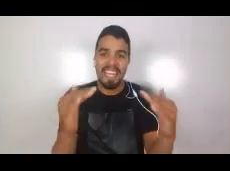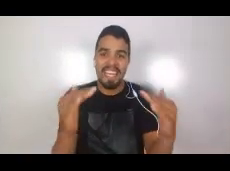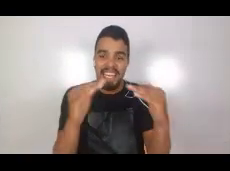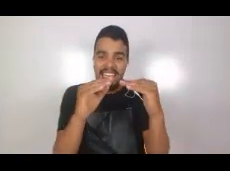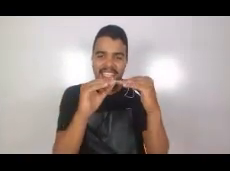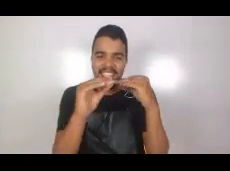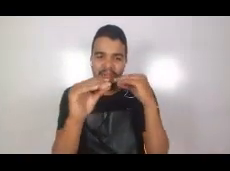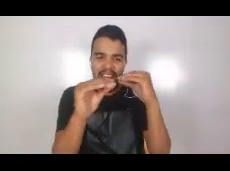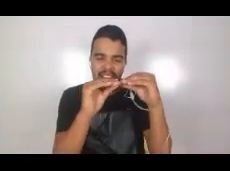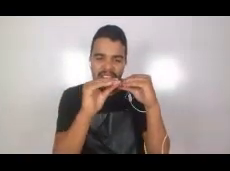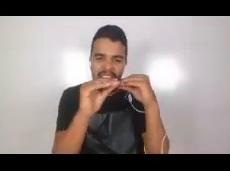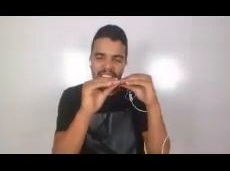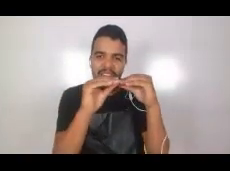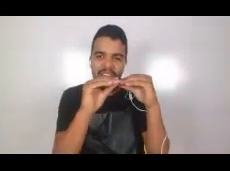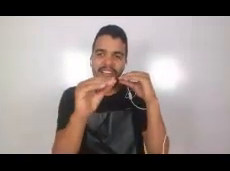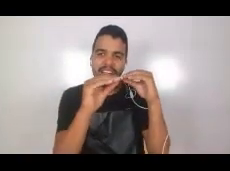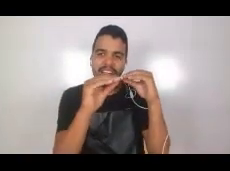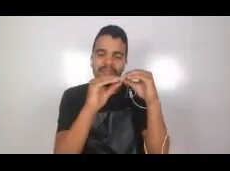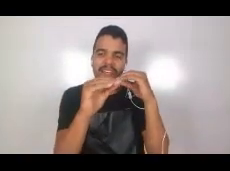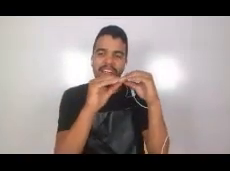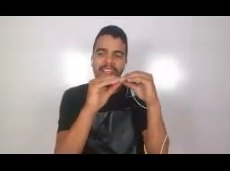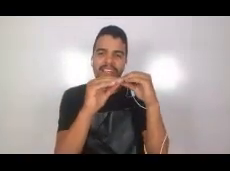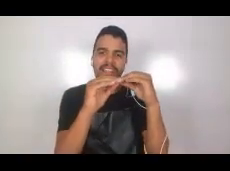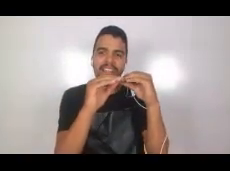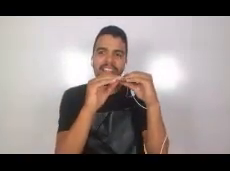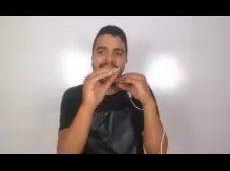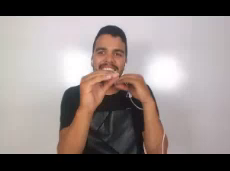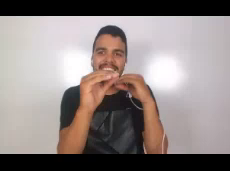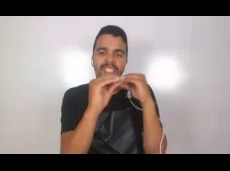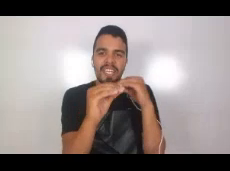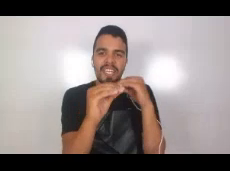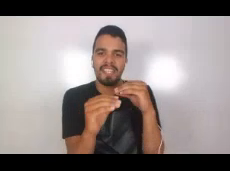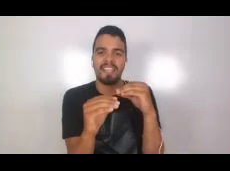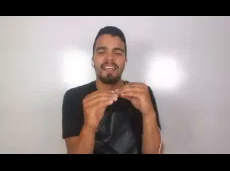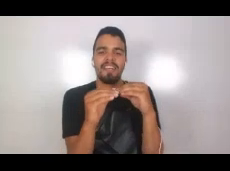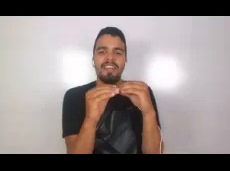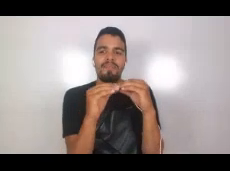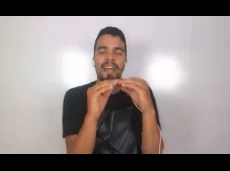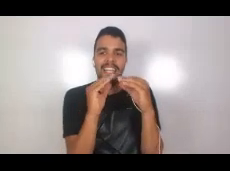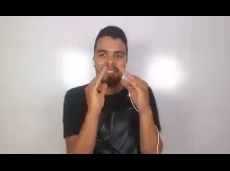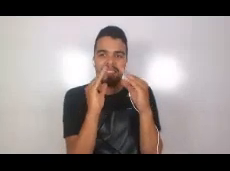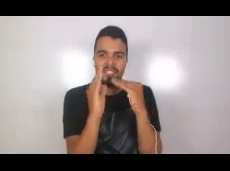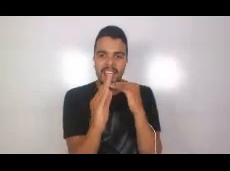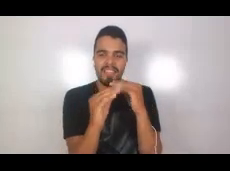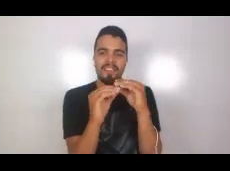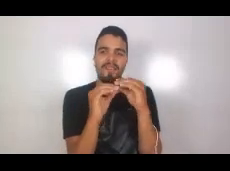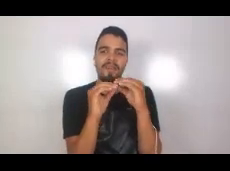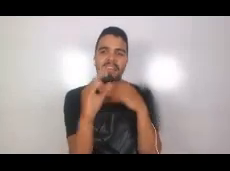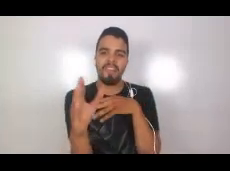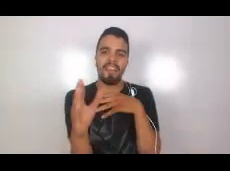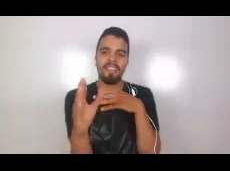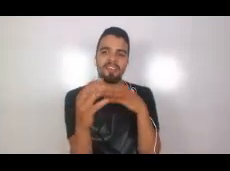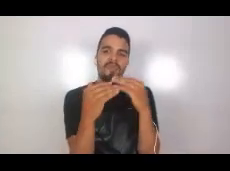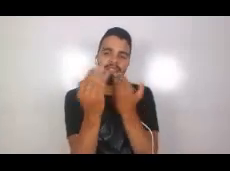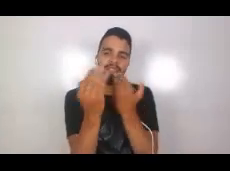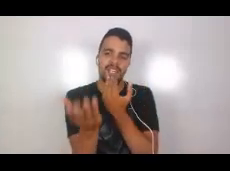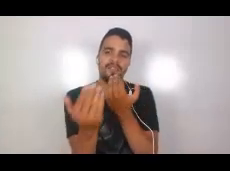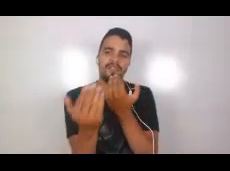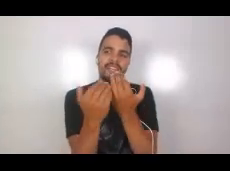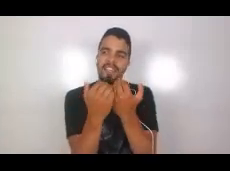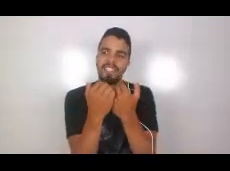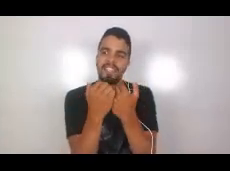né? Eles têm uma ligação direta, uma relação direta com o referente, com